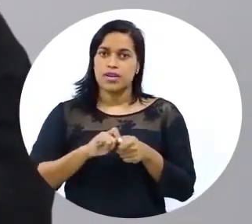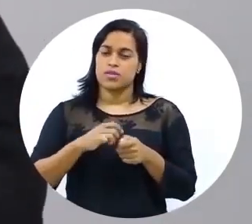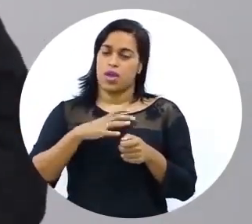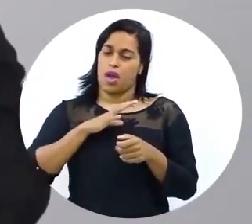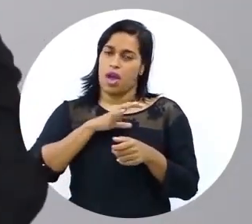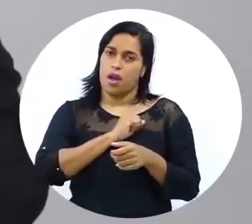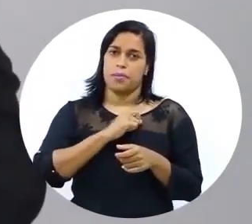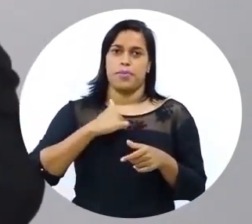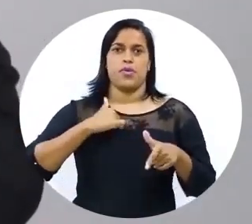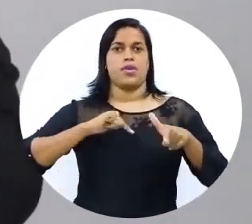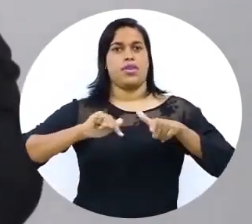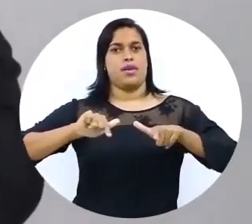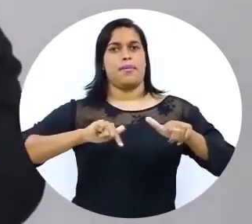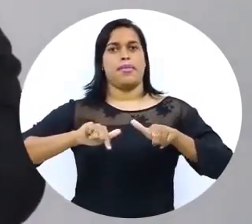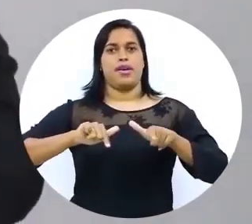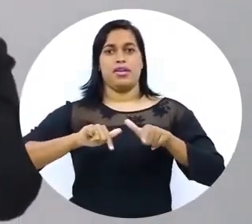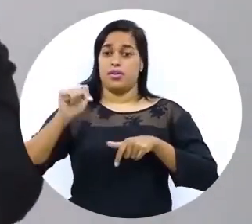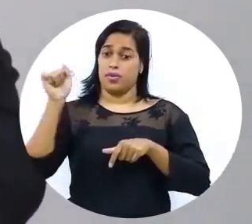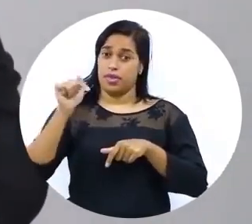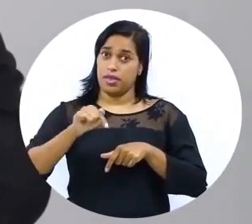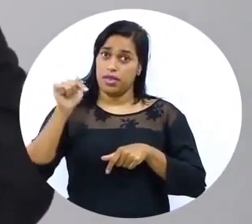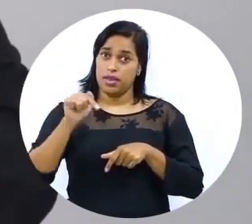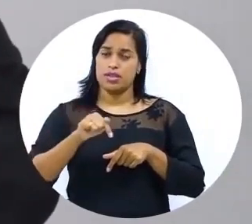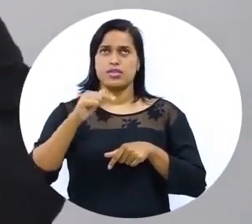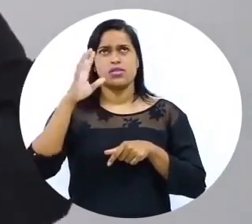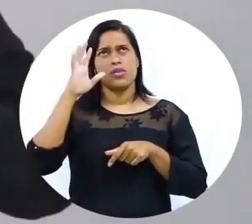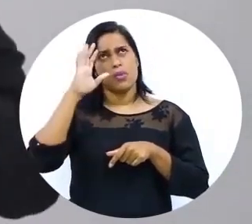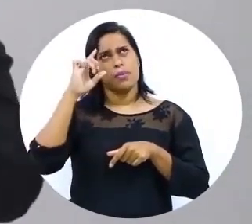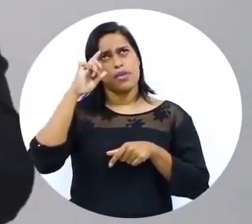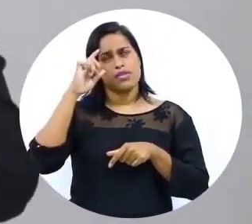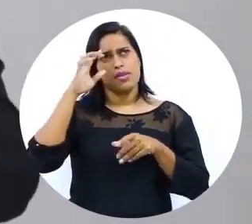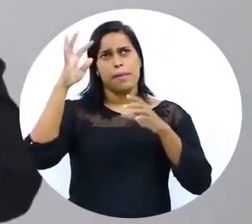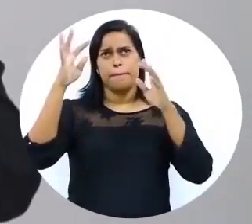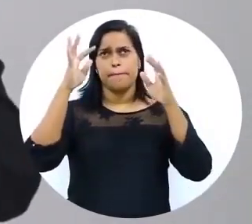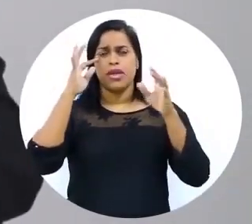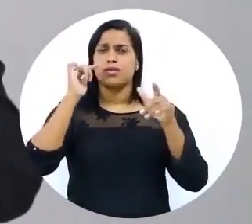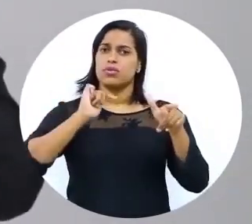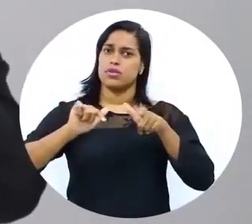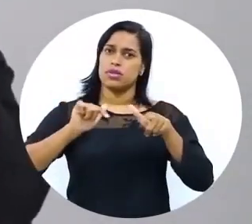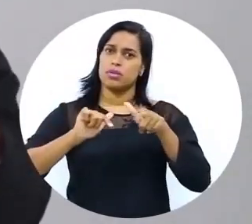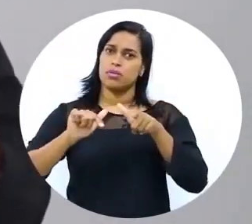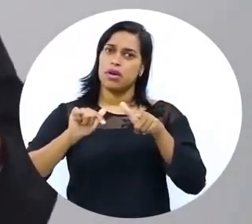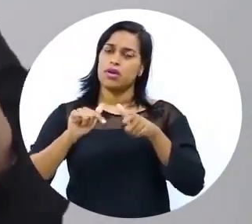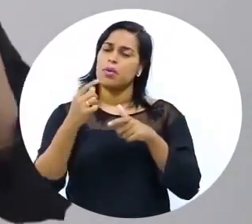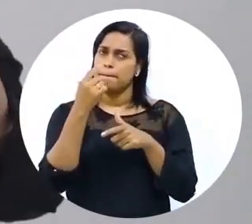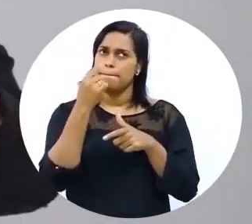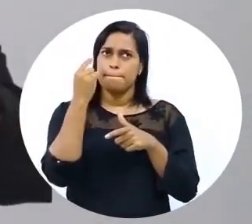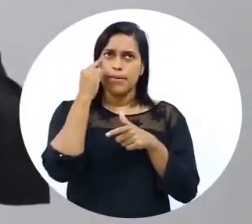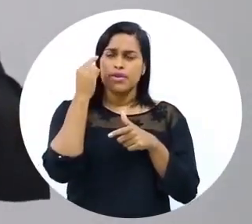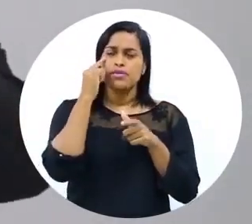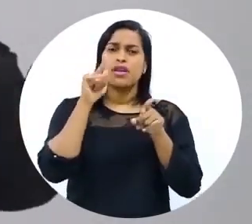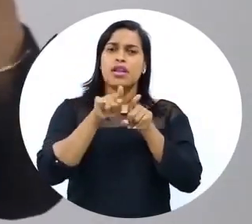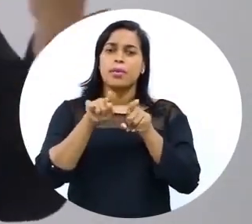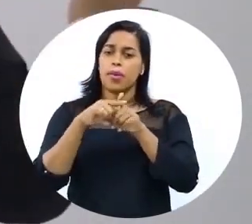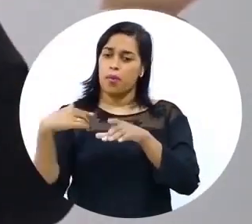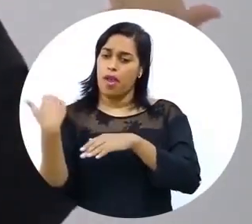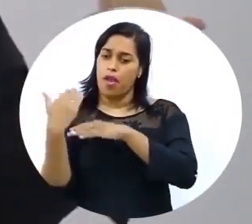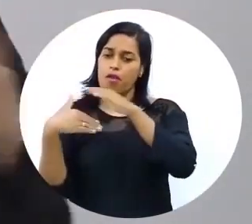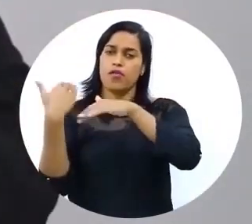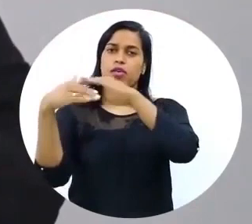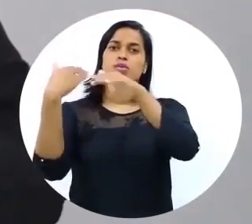meu trabalho. Nesta evolução do conceito de trabalho, a gente vê também, paralelamente, uma evolução